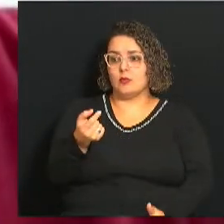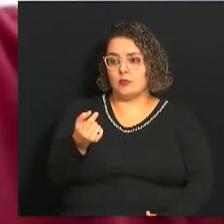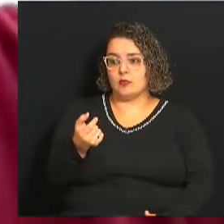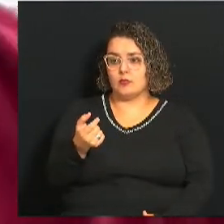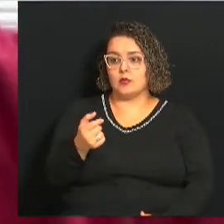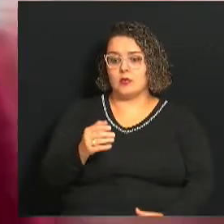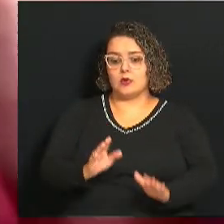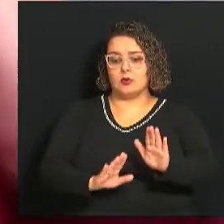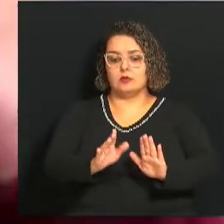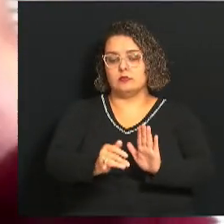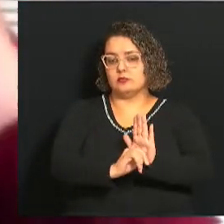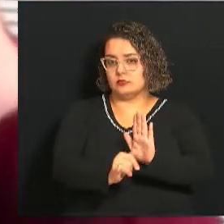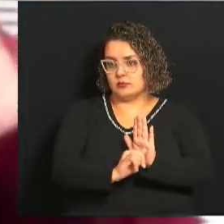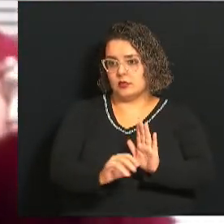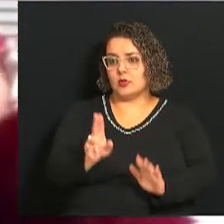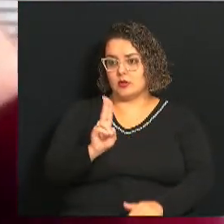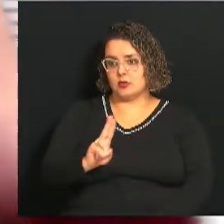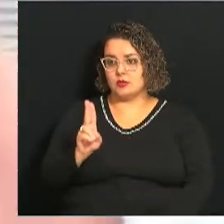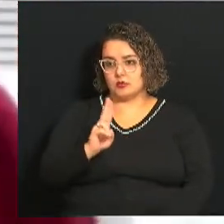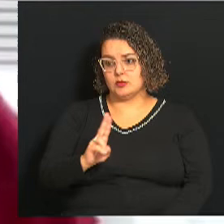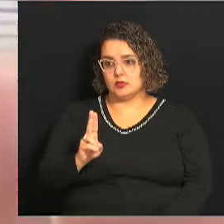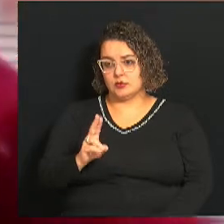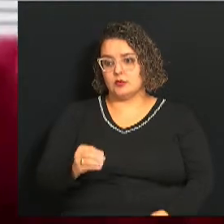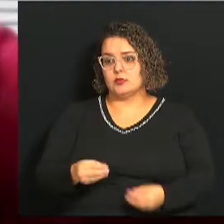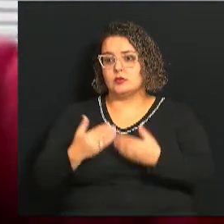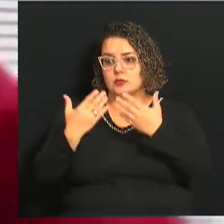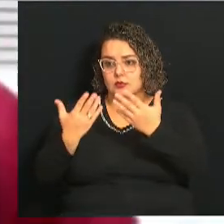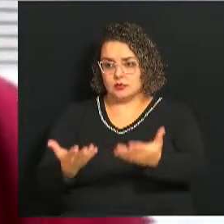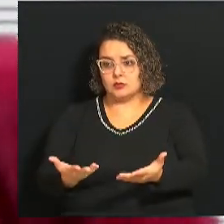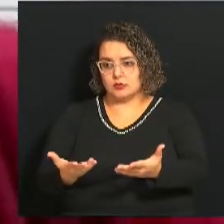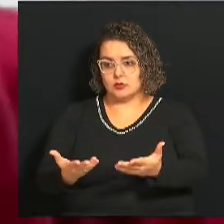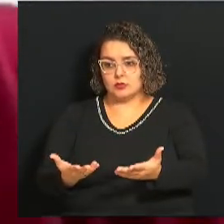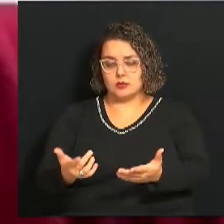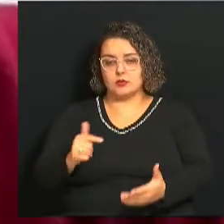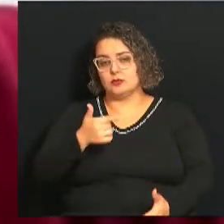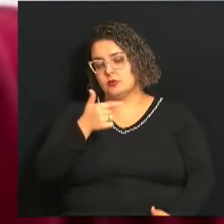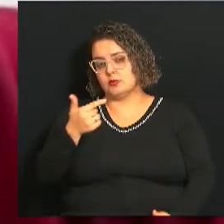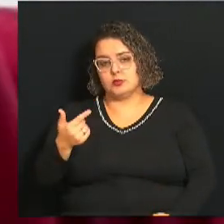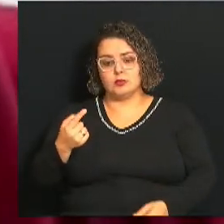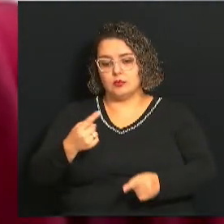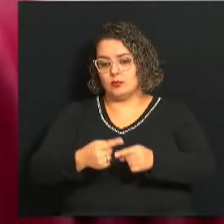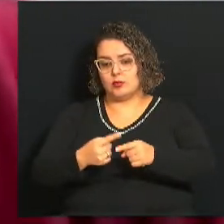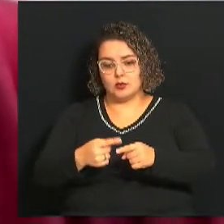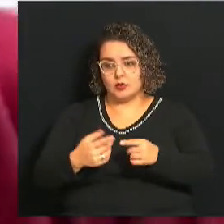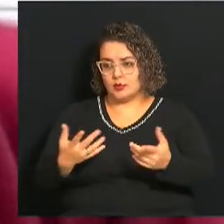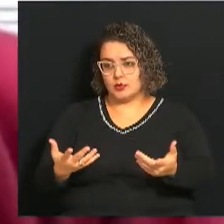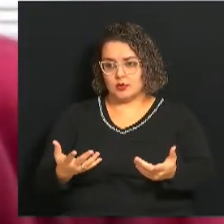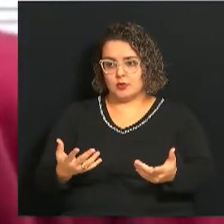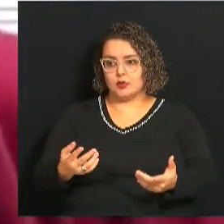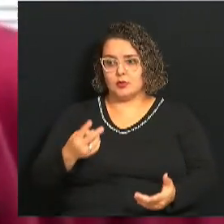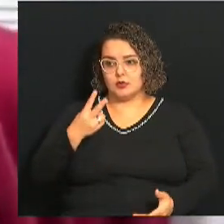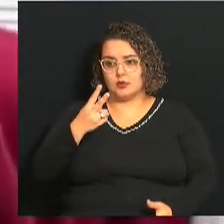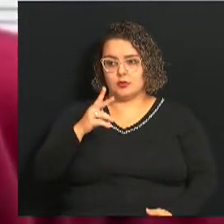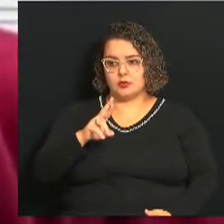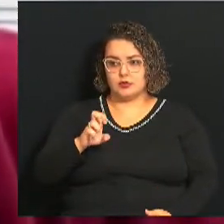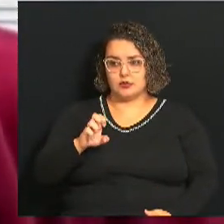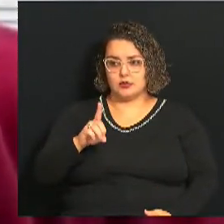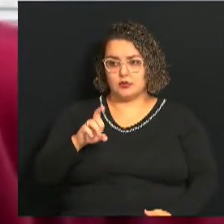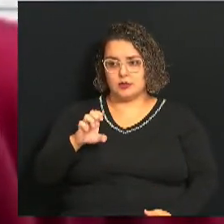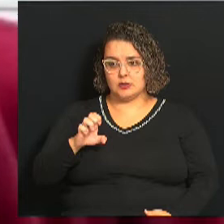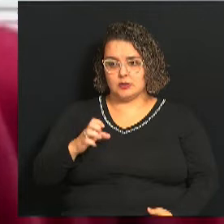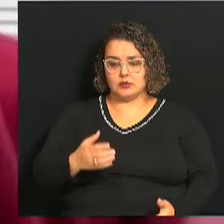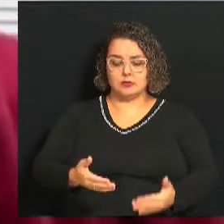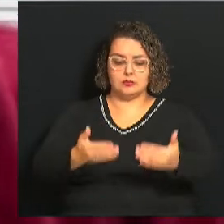concessionárias cederem esse espaço, porque não faria sentido nós termos aí duas redes, né? Uma rede do lado de cada calçada